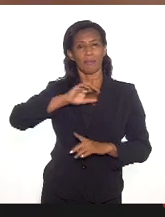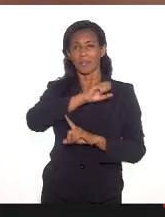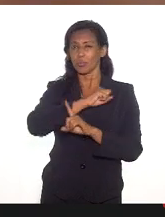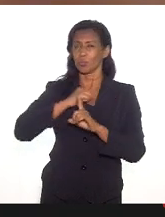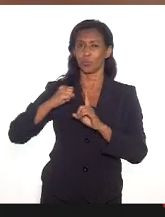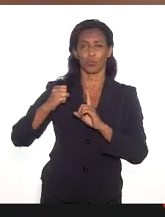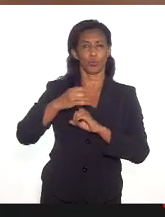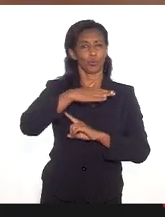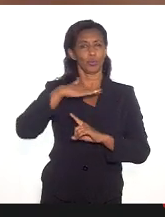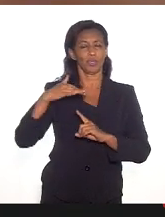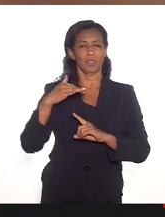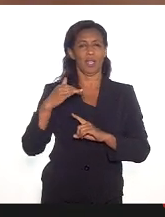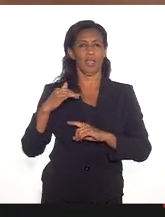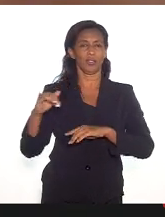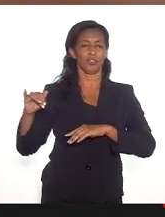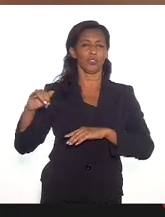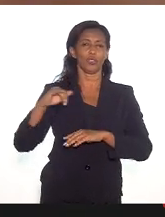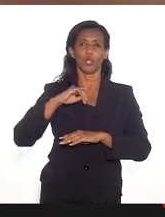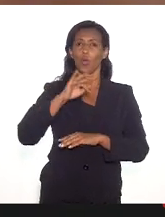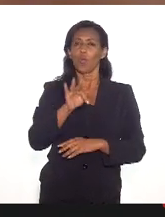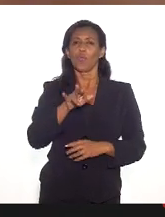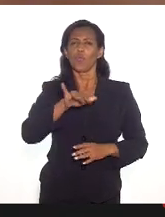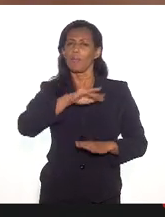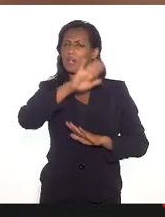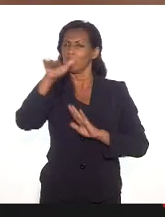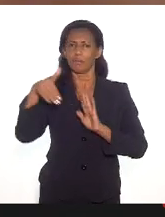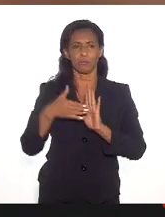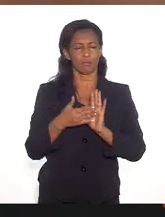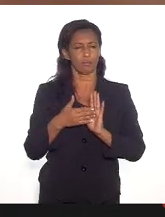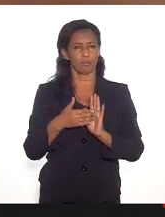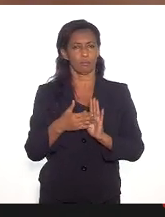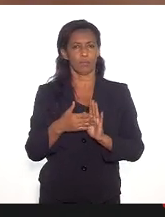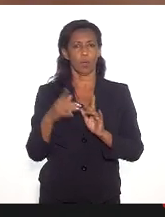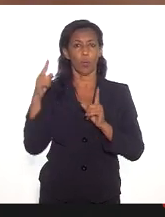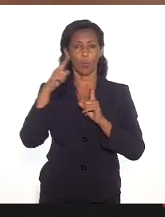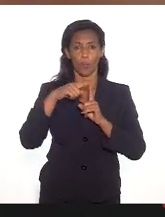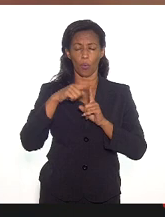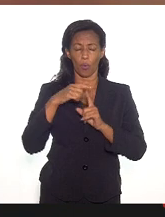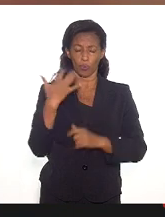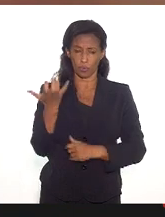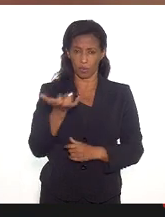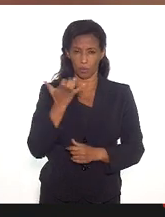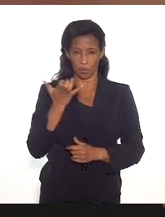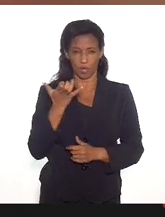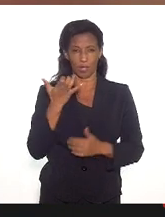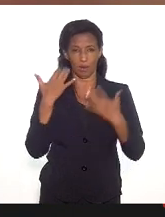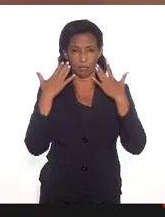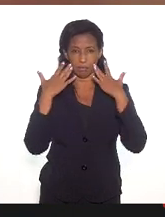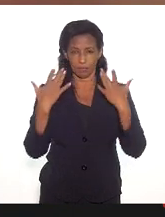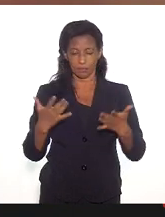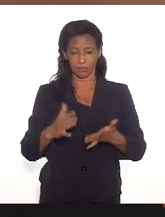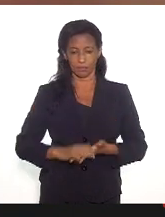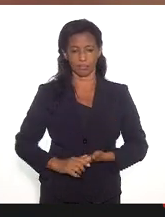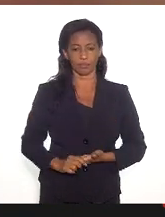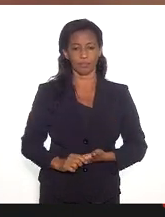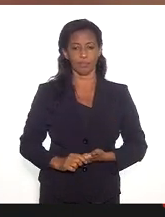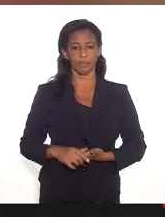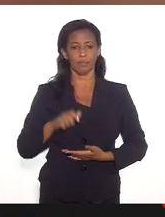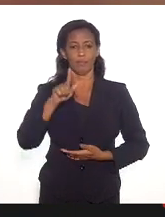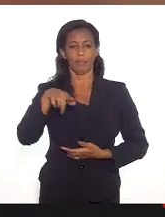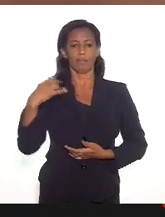sociedade fluminense como um todo. Um ponto que eu queria ressaltar é